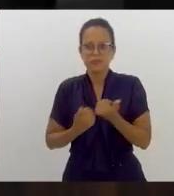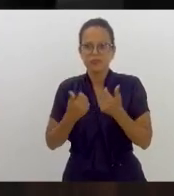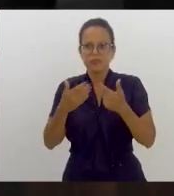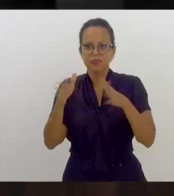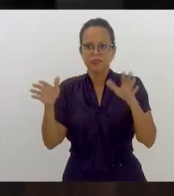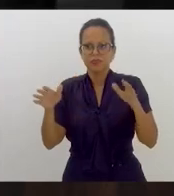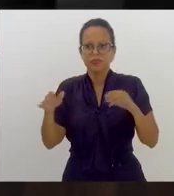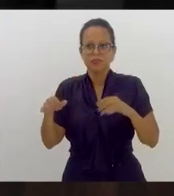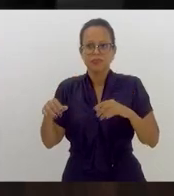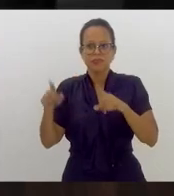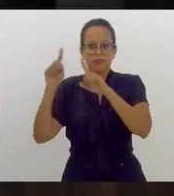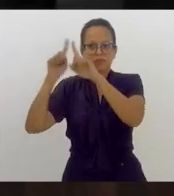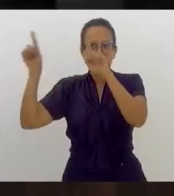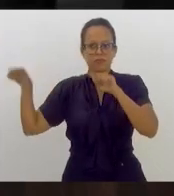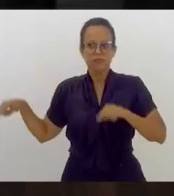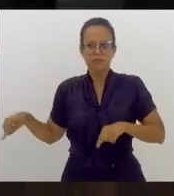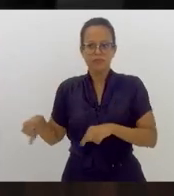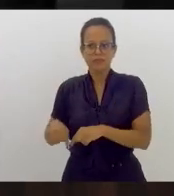painel.